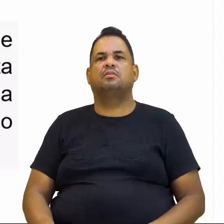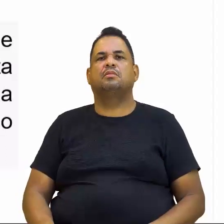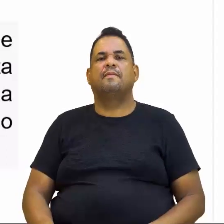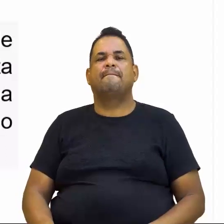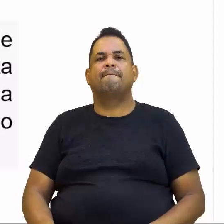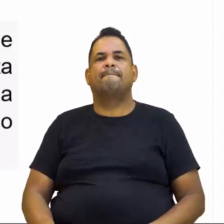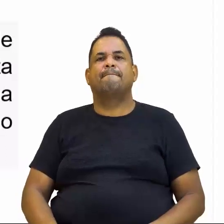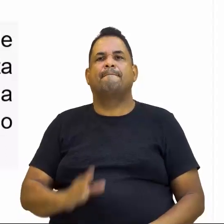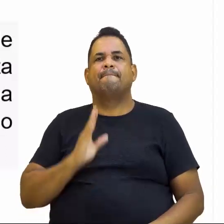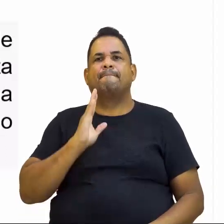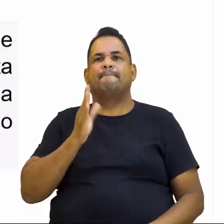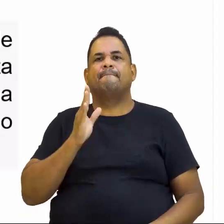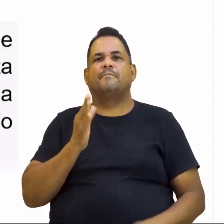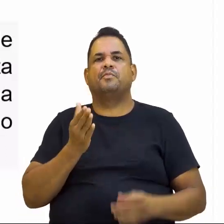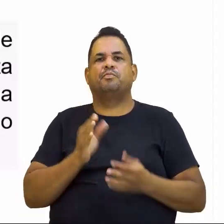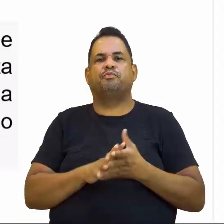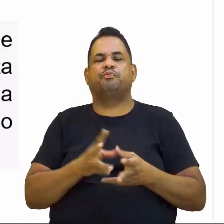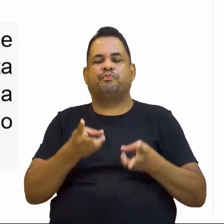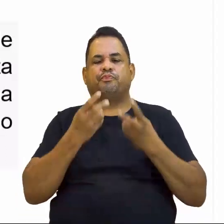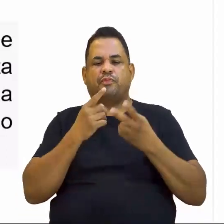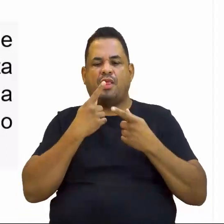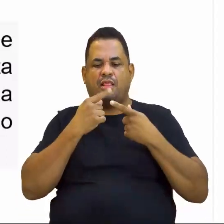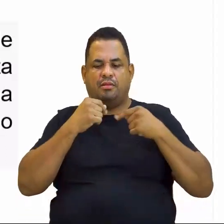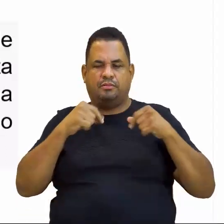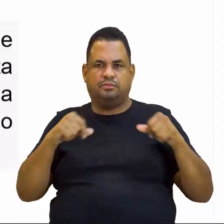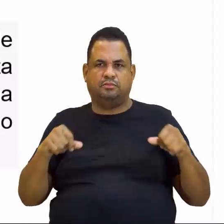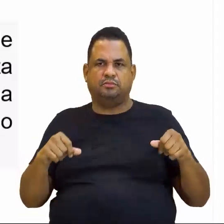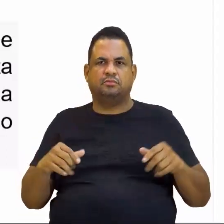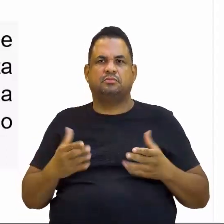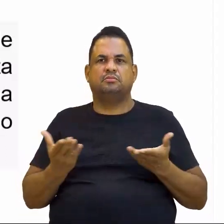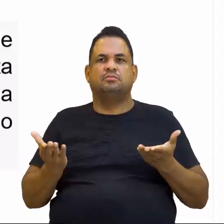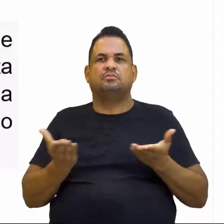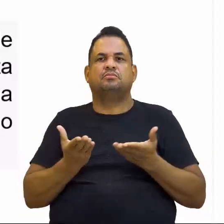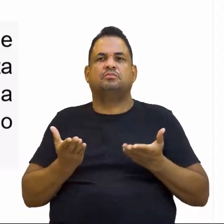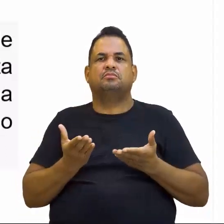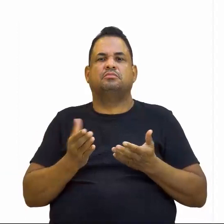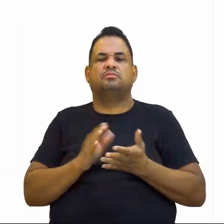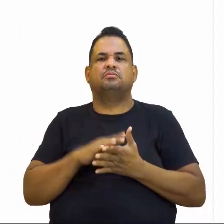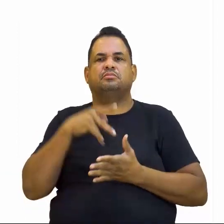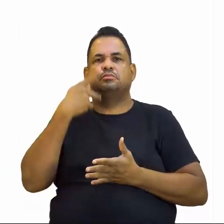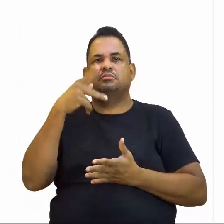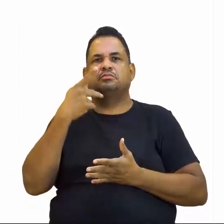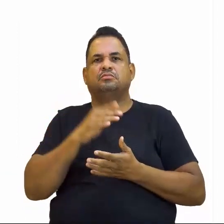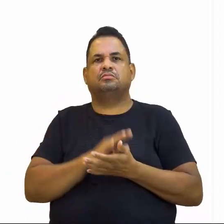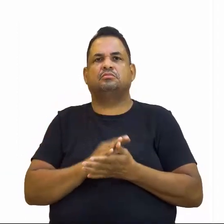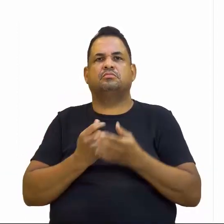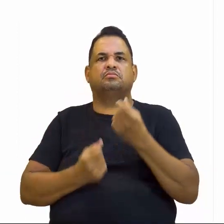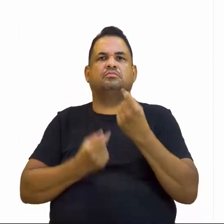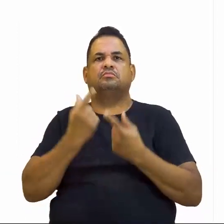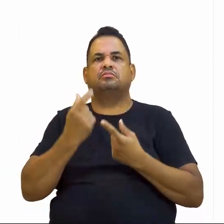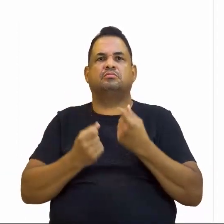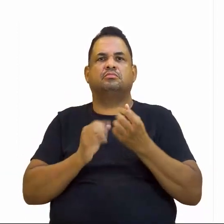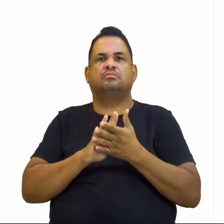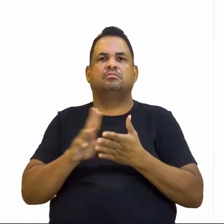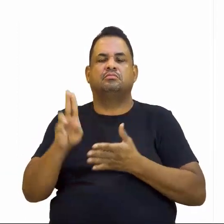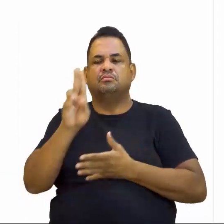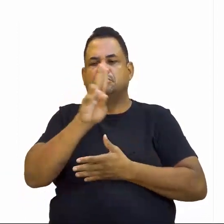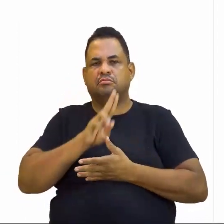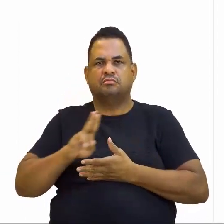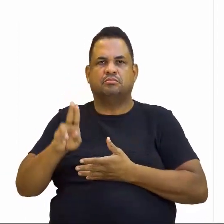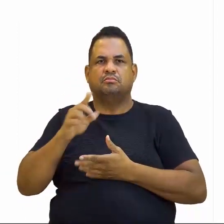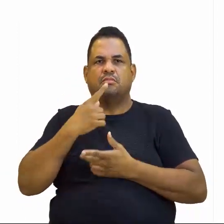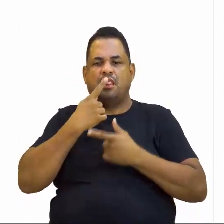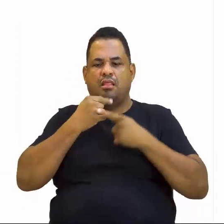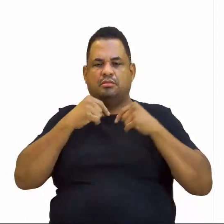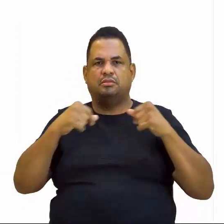já viu as formas de obtenção do sal e hoje a gente vai falar também sobre algumas aplicações